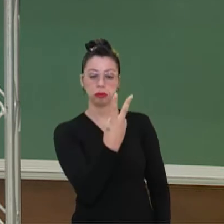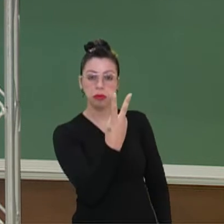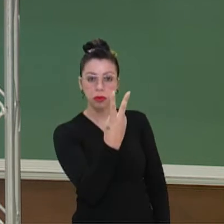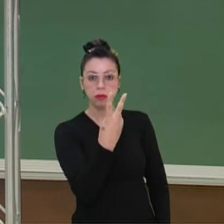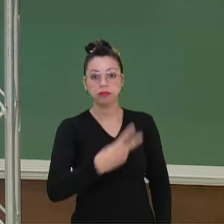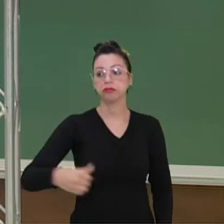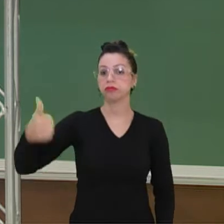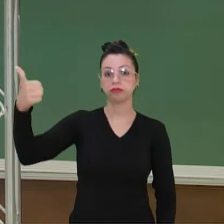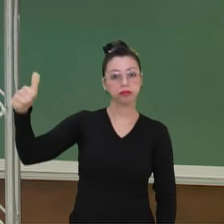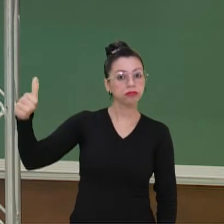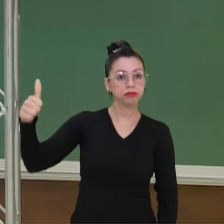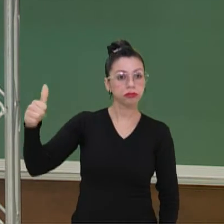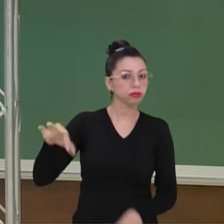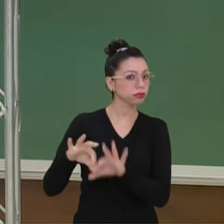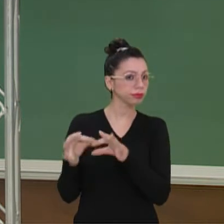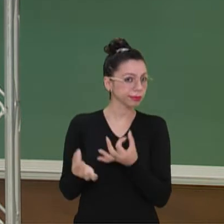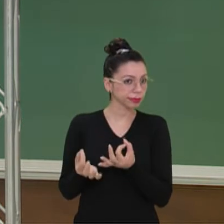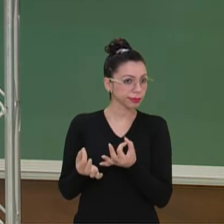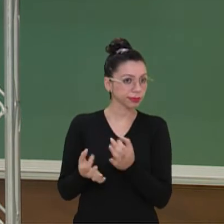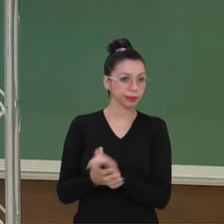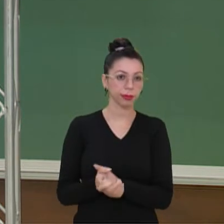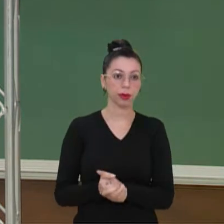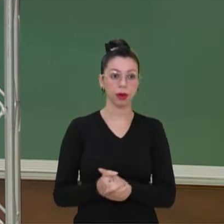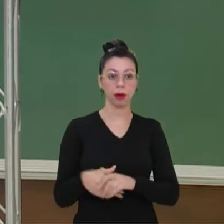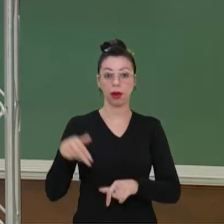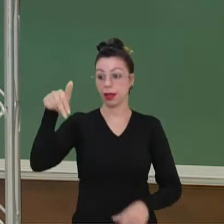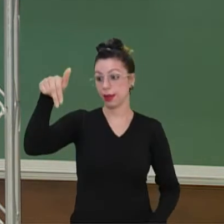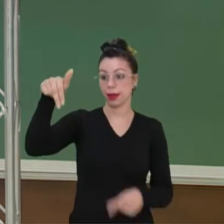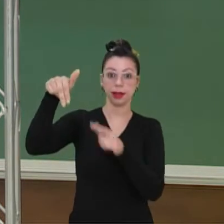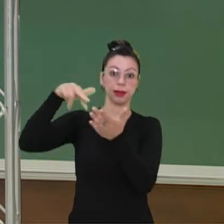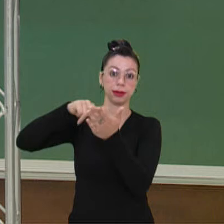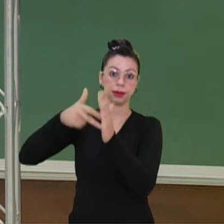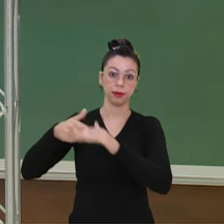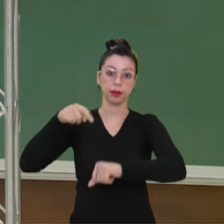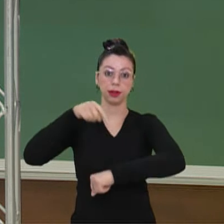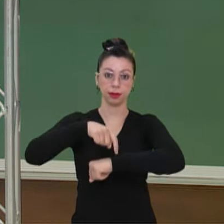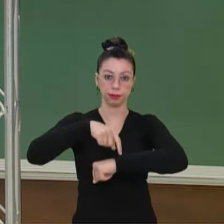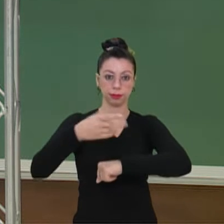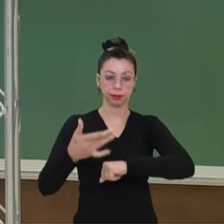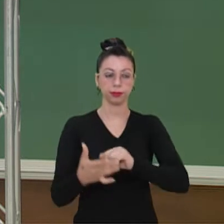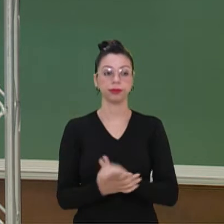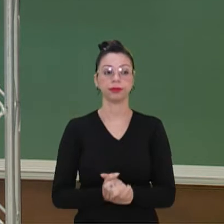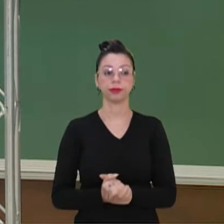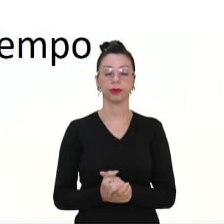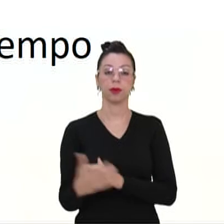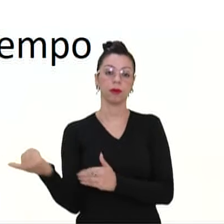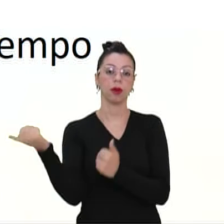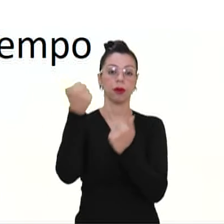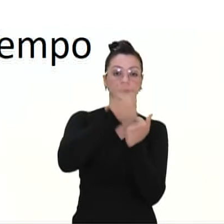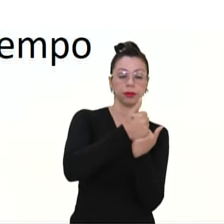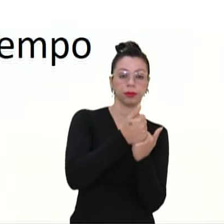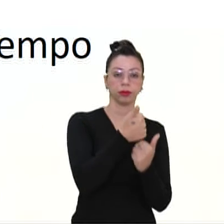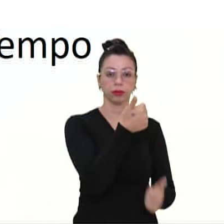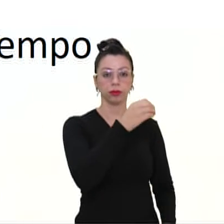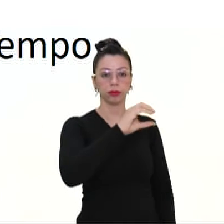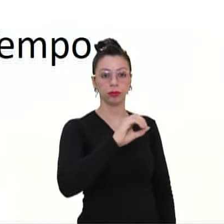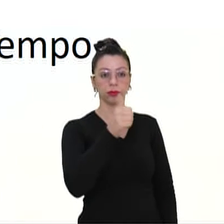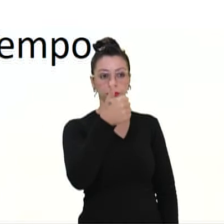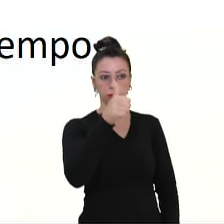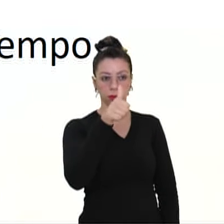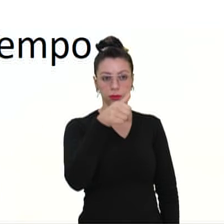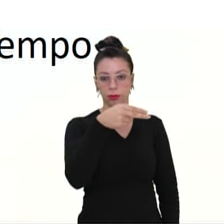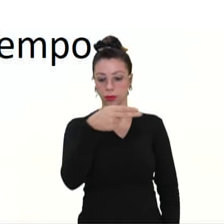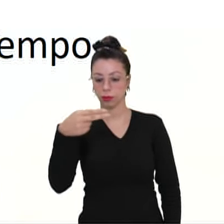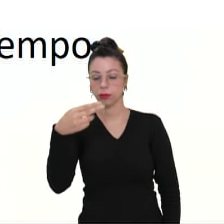assim, tá bom? Bom, lembrando que o n é o tempo, tá bom? Tá, então o que nós temos? Substituímos aqui, ó, 10 elevado a 11